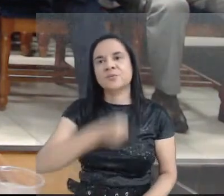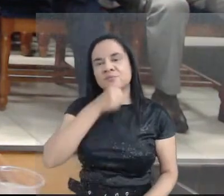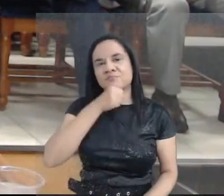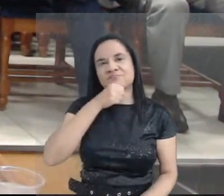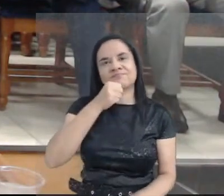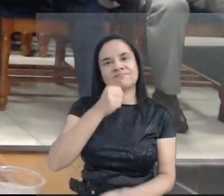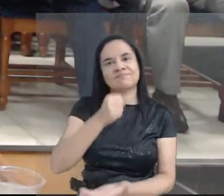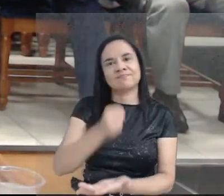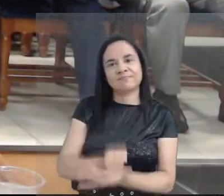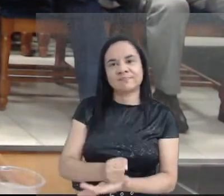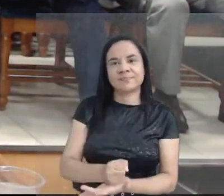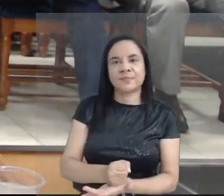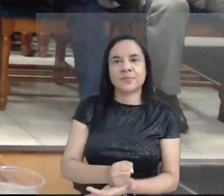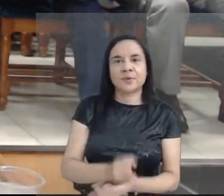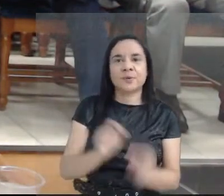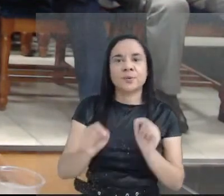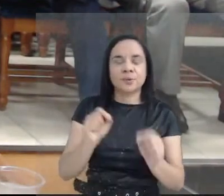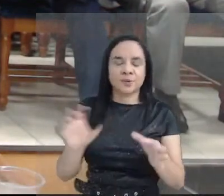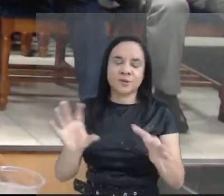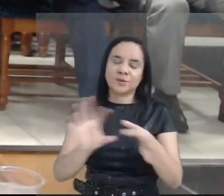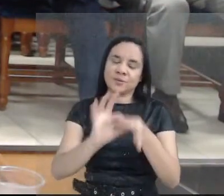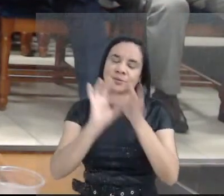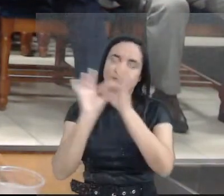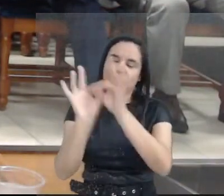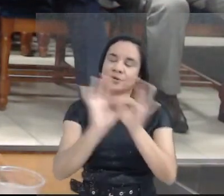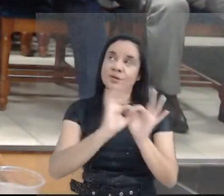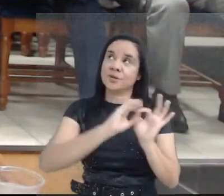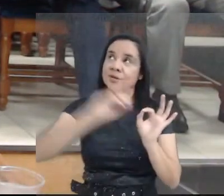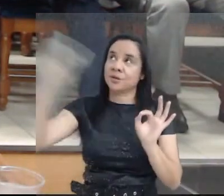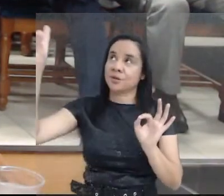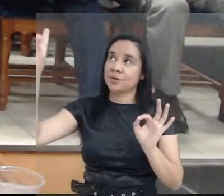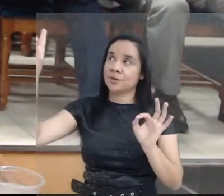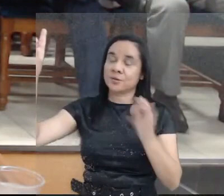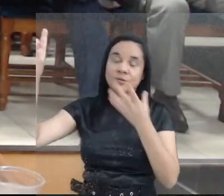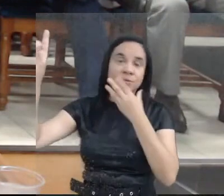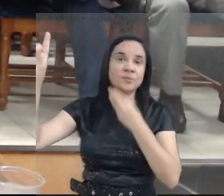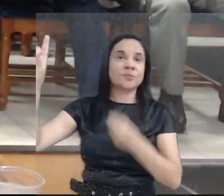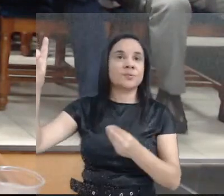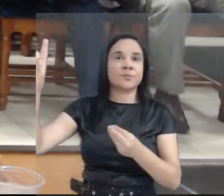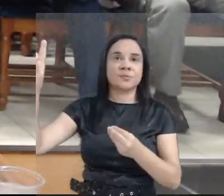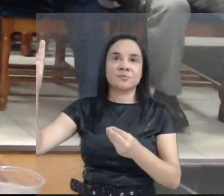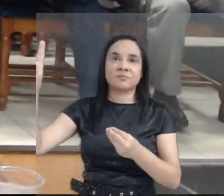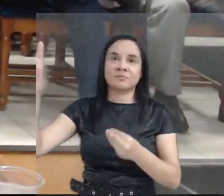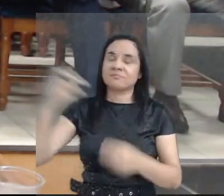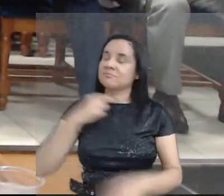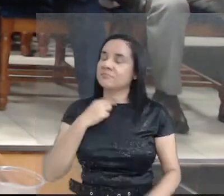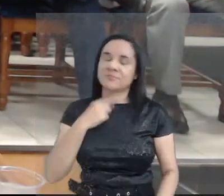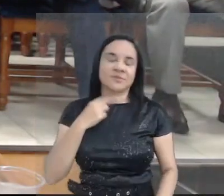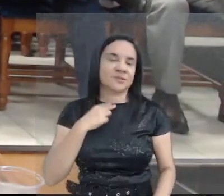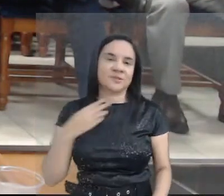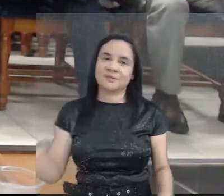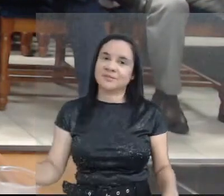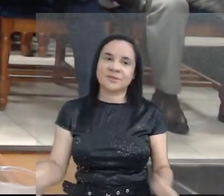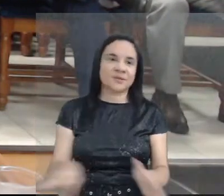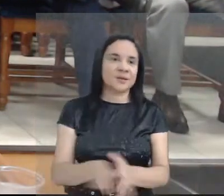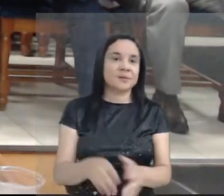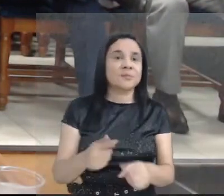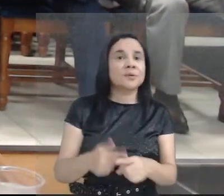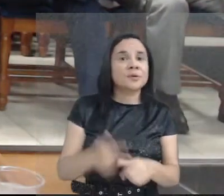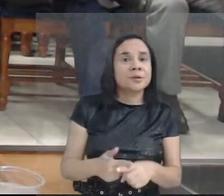homem não podia vir e habitar por conta do pecado.